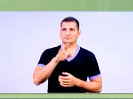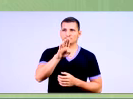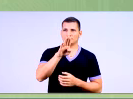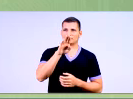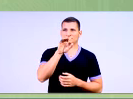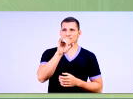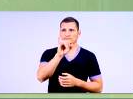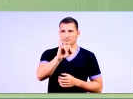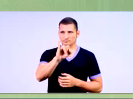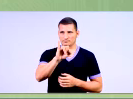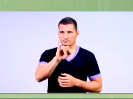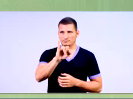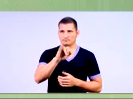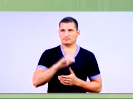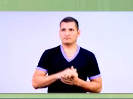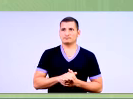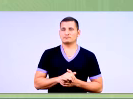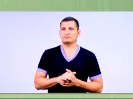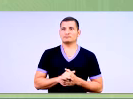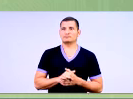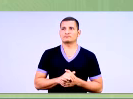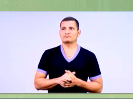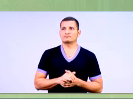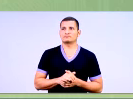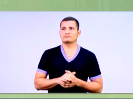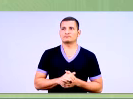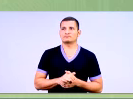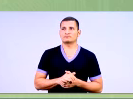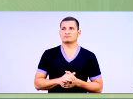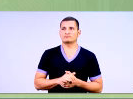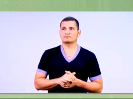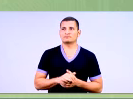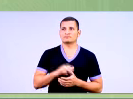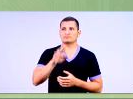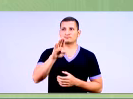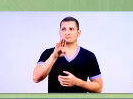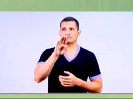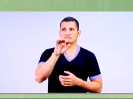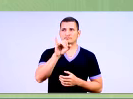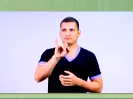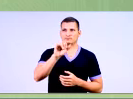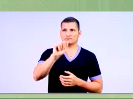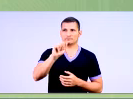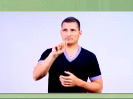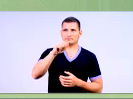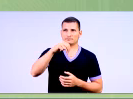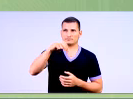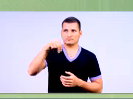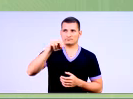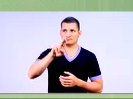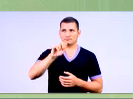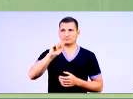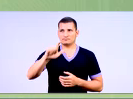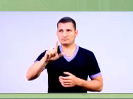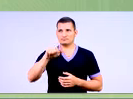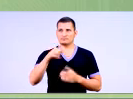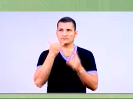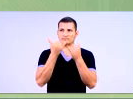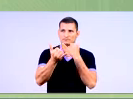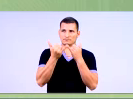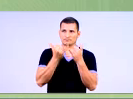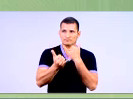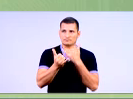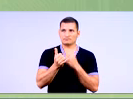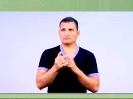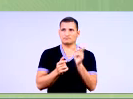2 vezes, biannual, que é bianual na nossa língua. É bem parecido, então fica fácil compreender